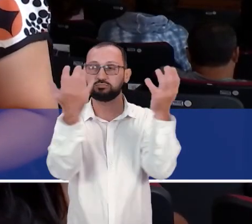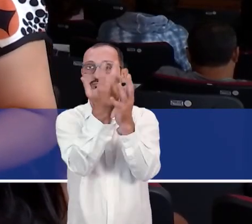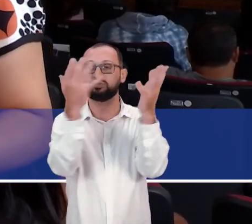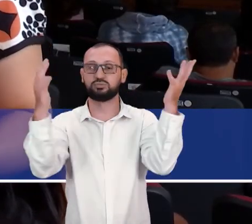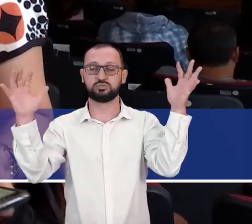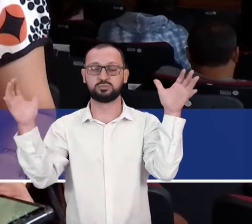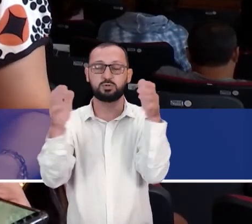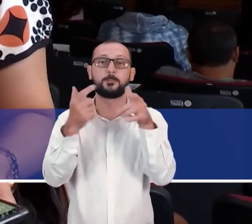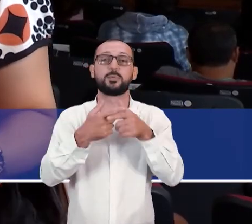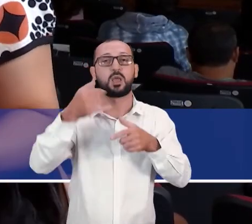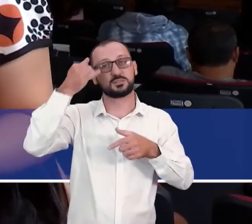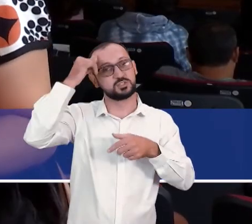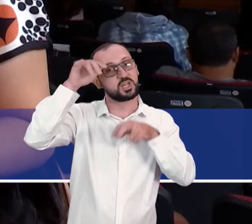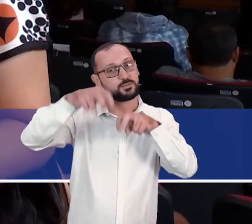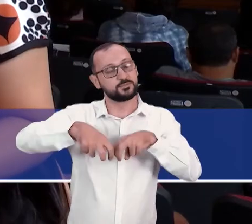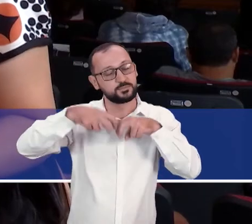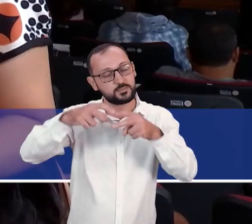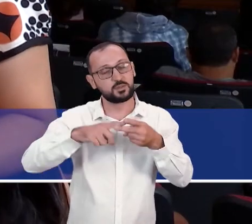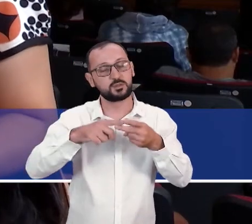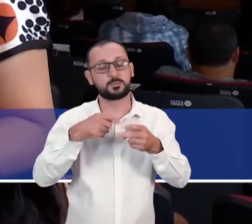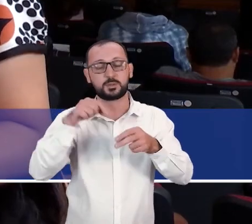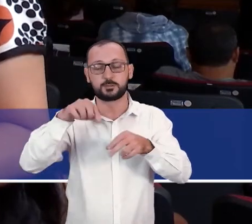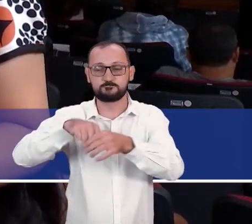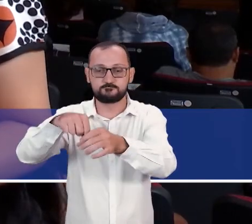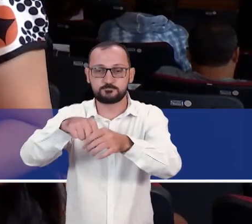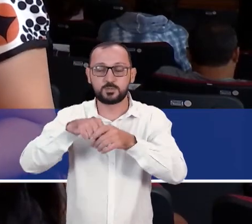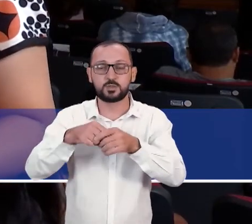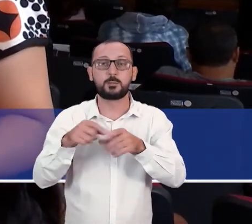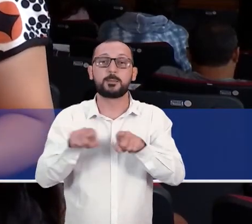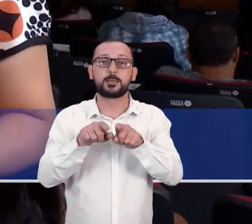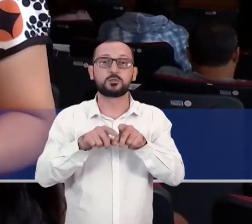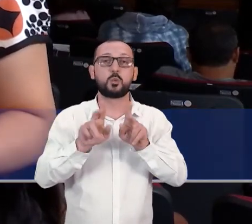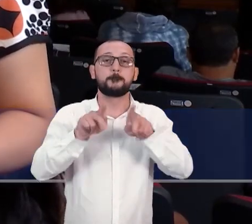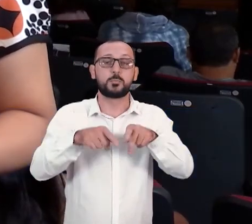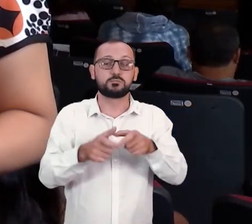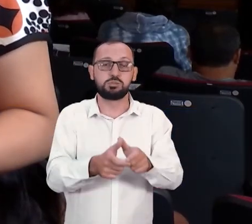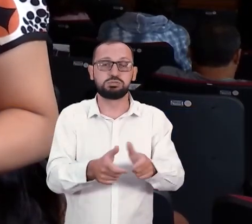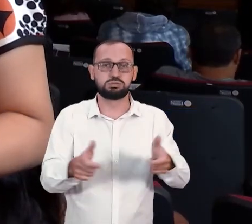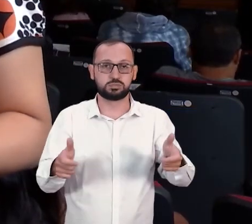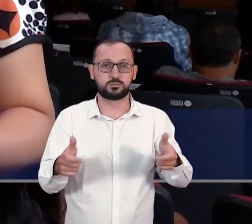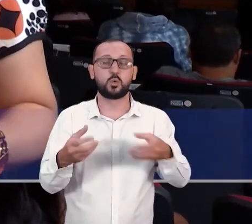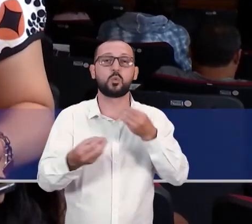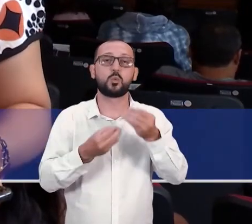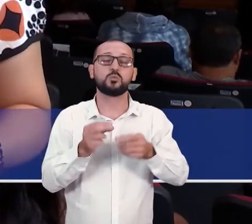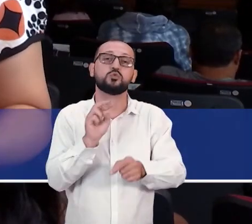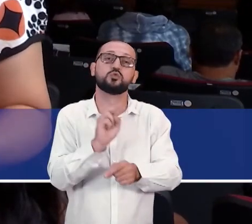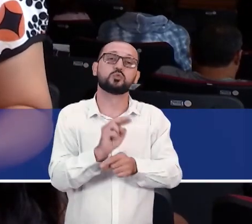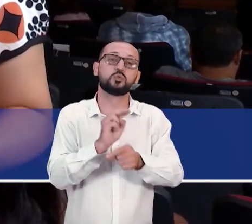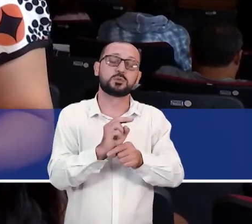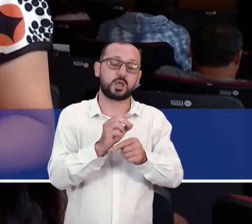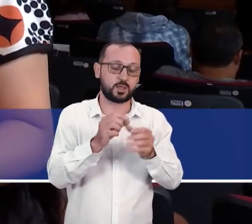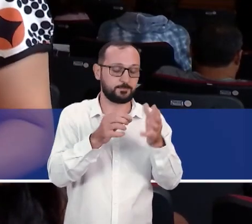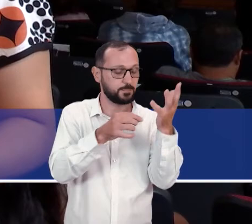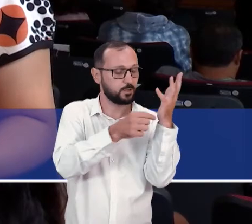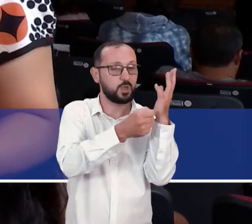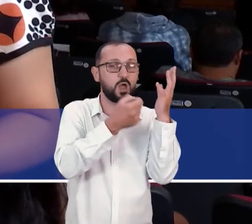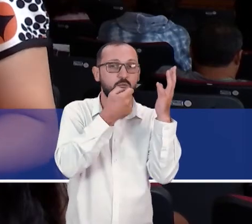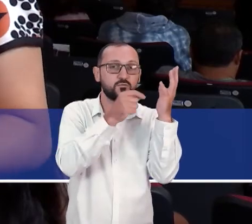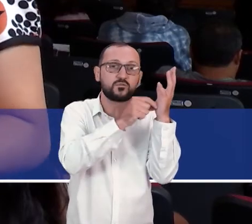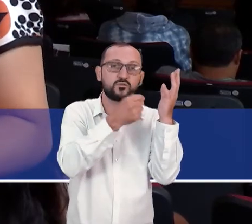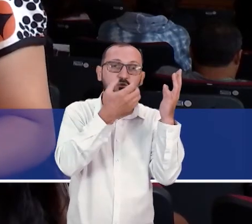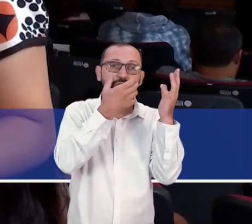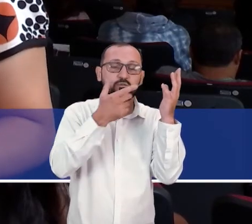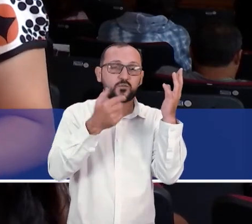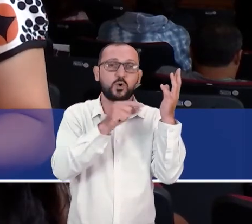à expansão da pecuária, das lavouras e do crescimento populacional. A melhor forma de conservar o fruto